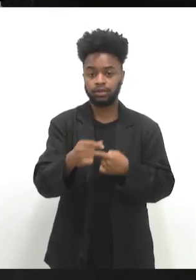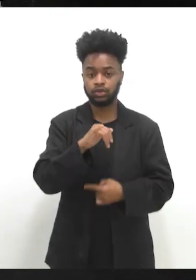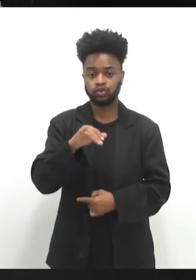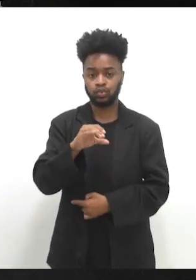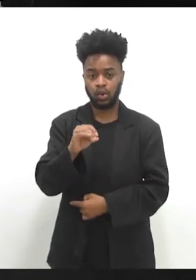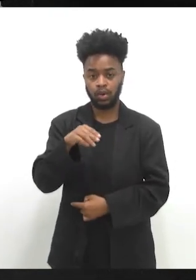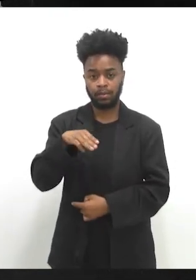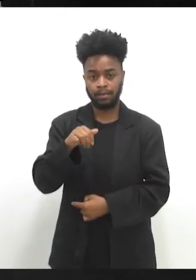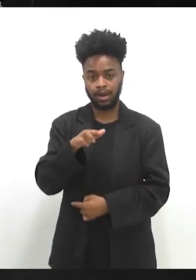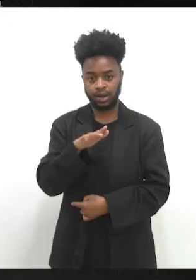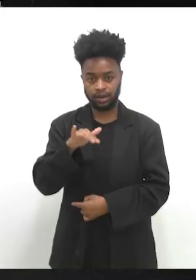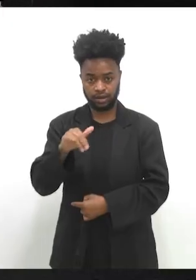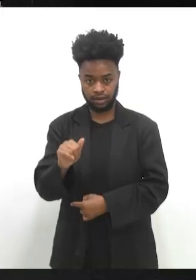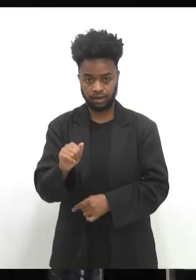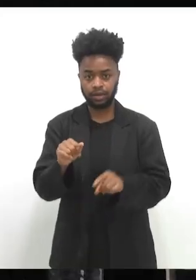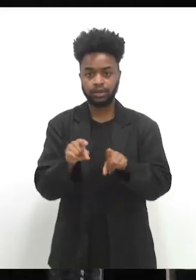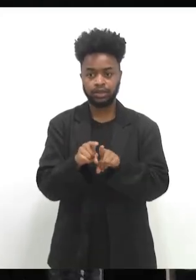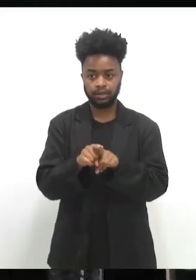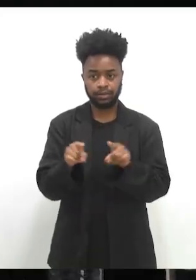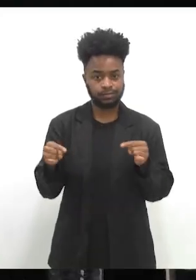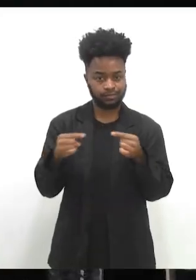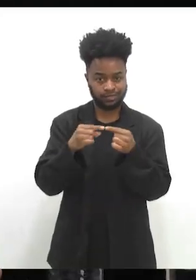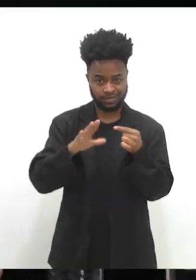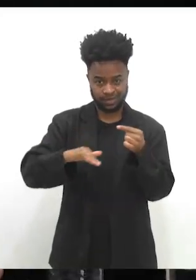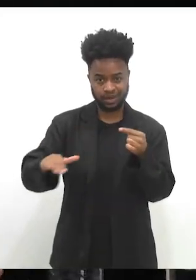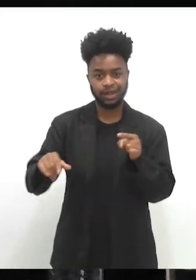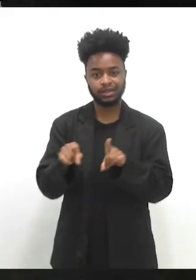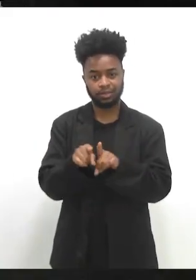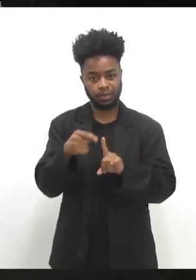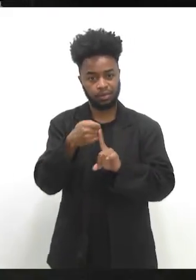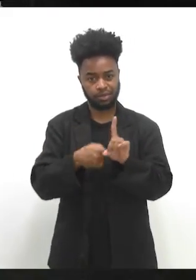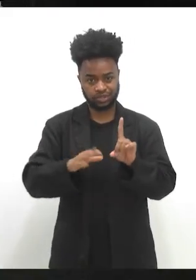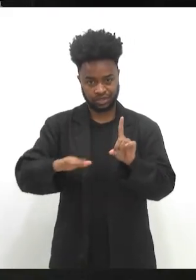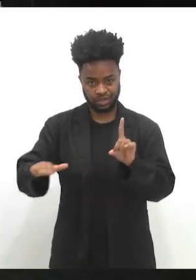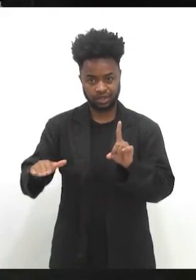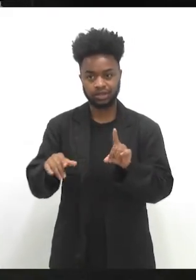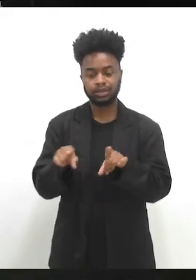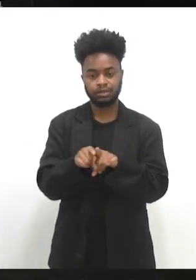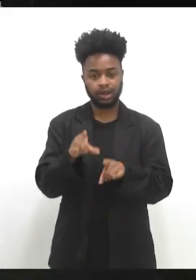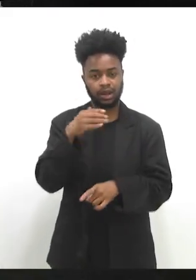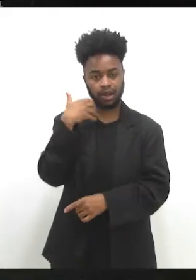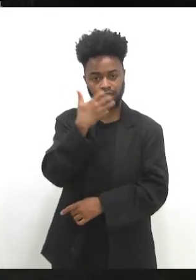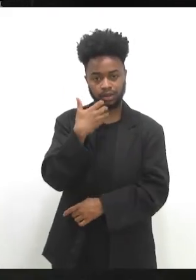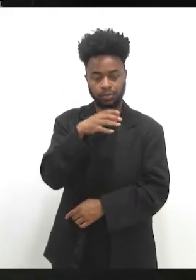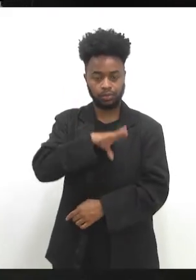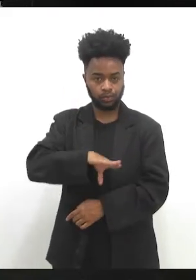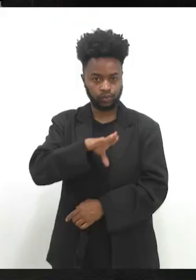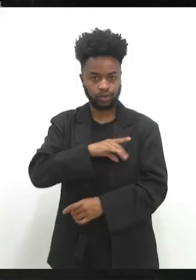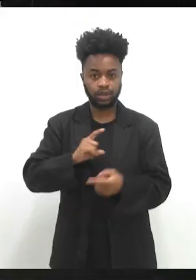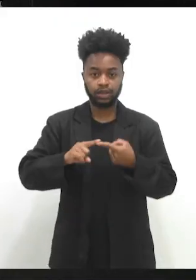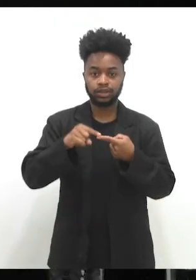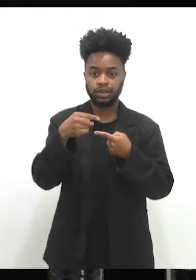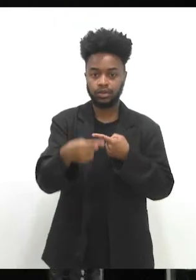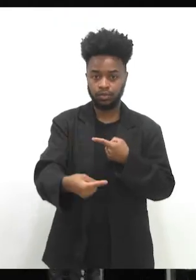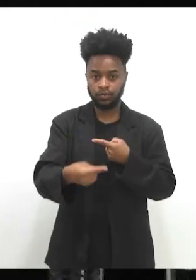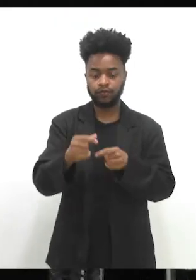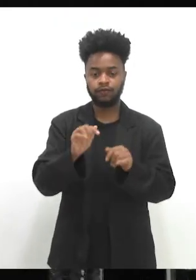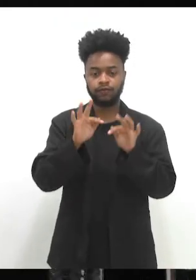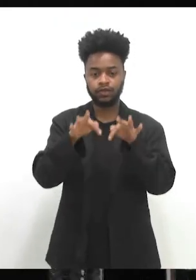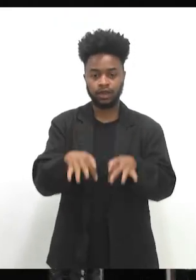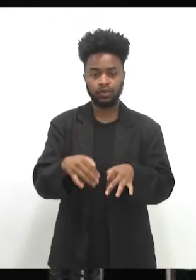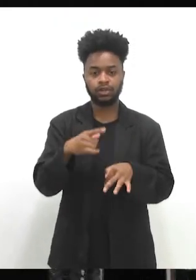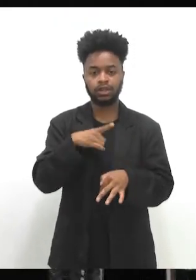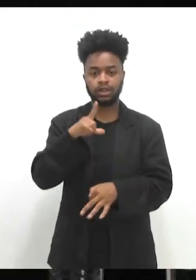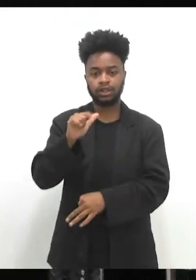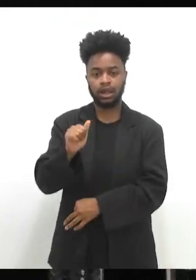dessas, o João e Maria, que é para o mês das crianças, público infantil, né? Público infantil em português também. E no fim do ano, La